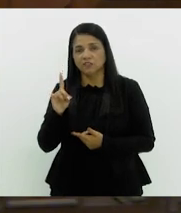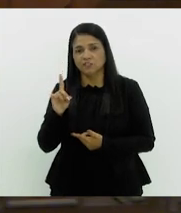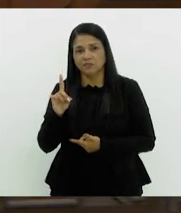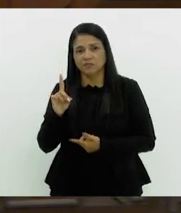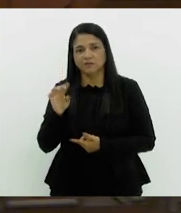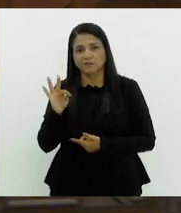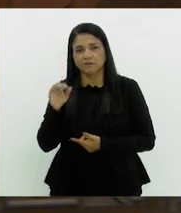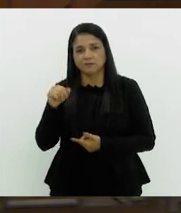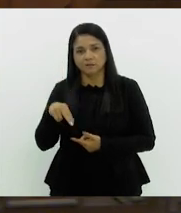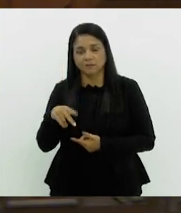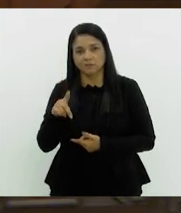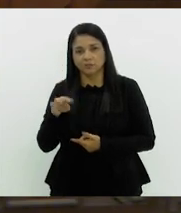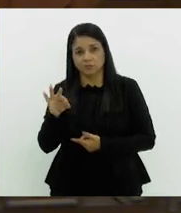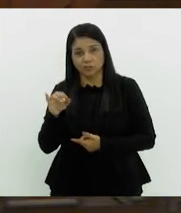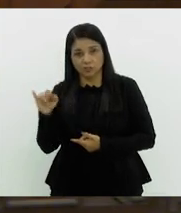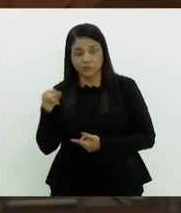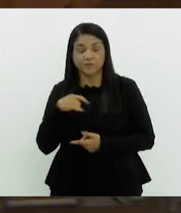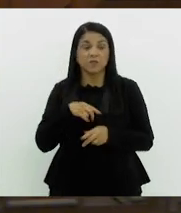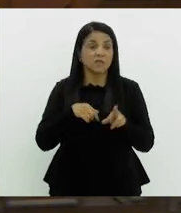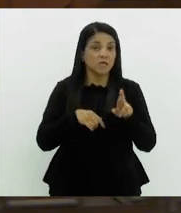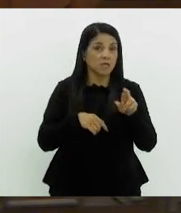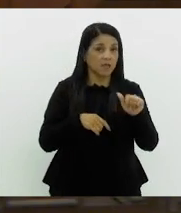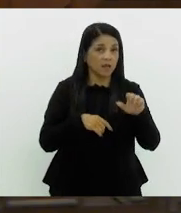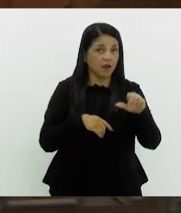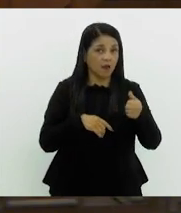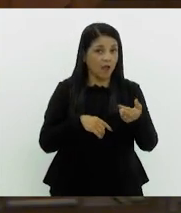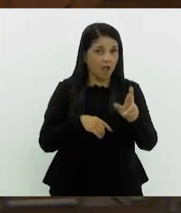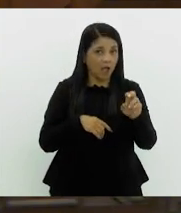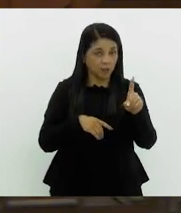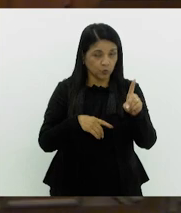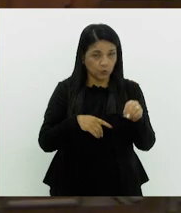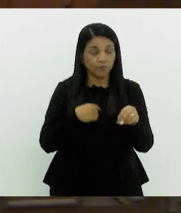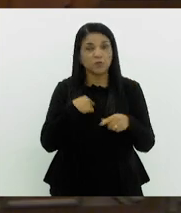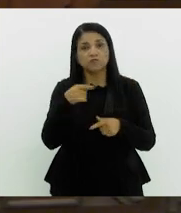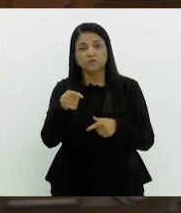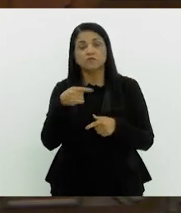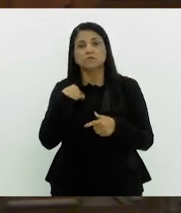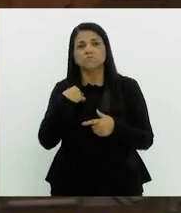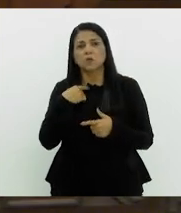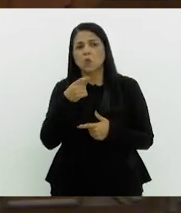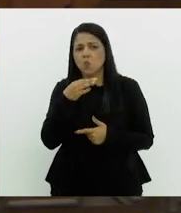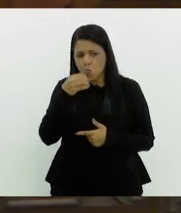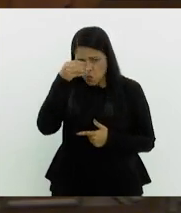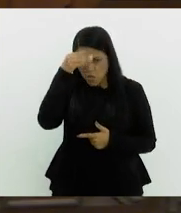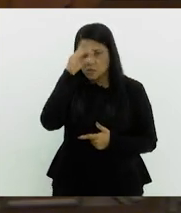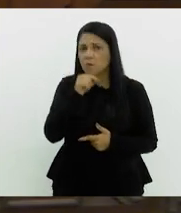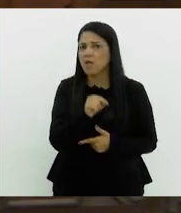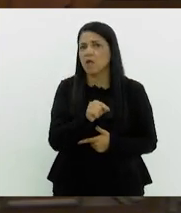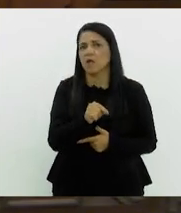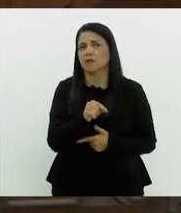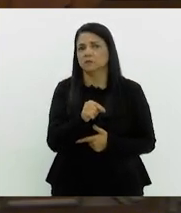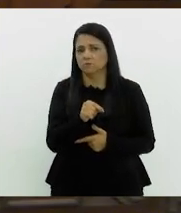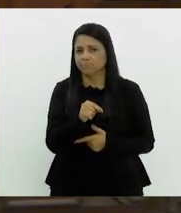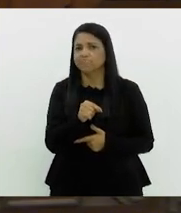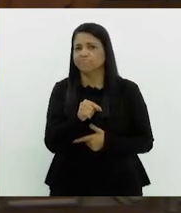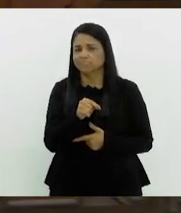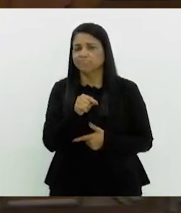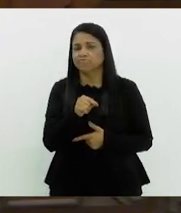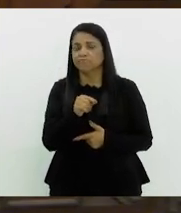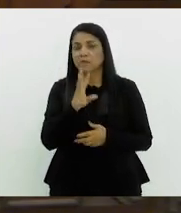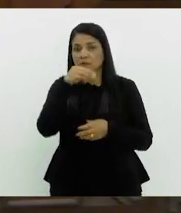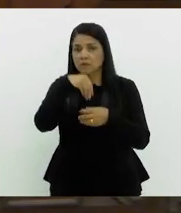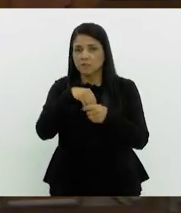eu tive conhecimento dessas decisões judiciais que surgem principalmente no âmbito do Supremo Tribunal Federal, que reafirma